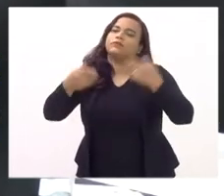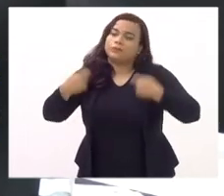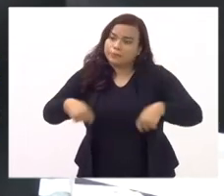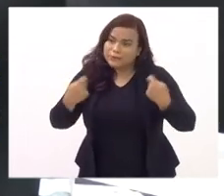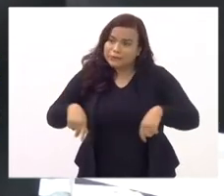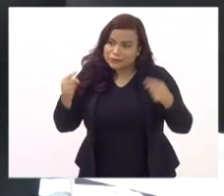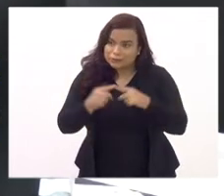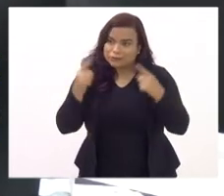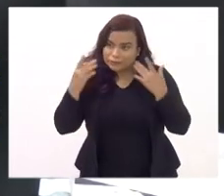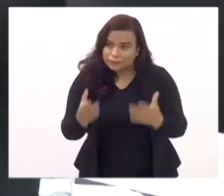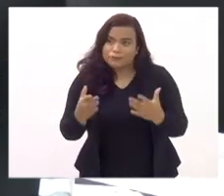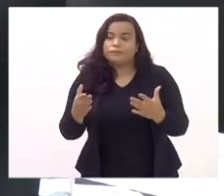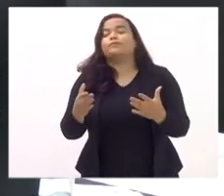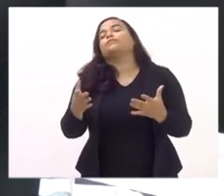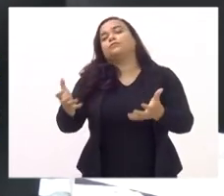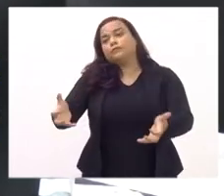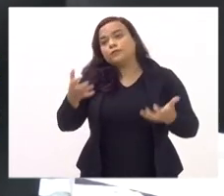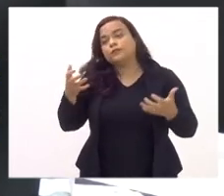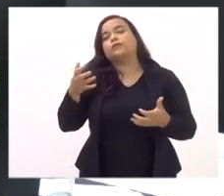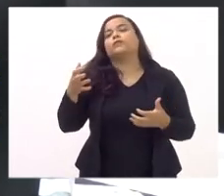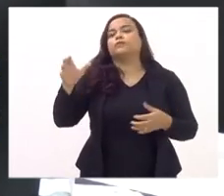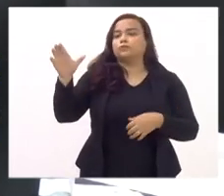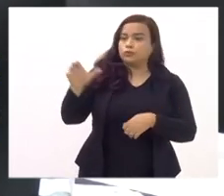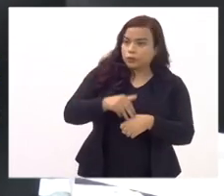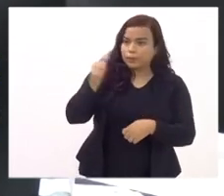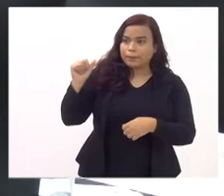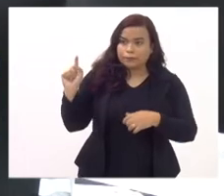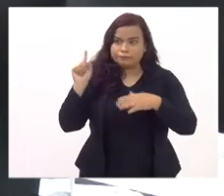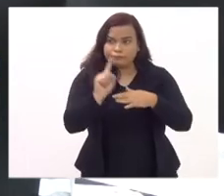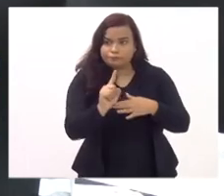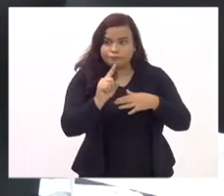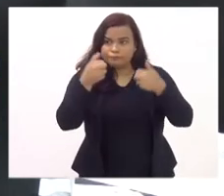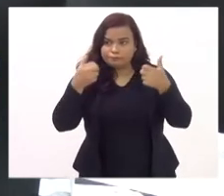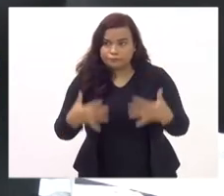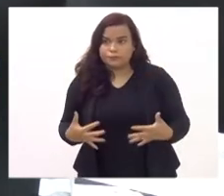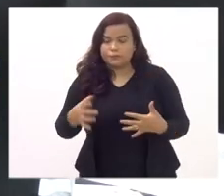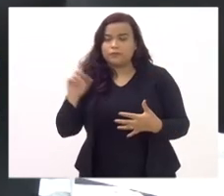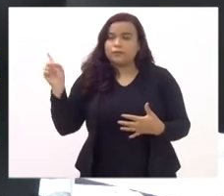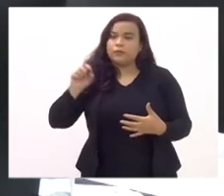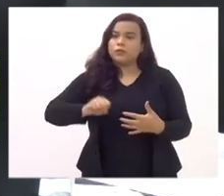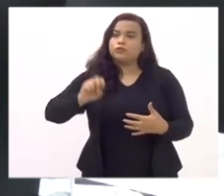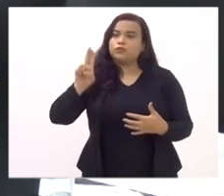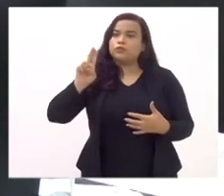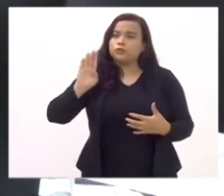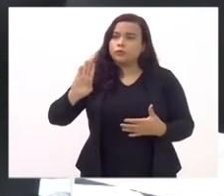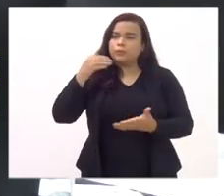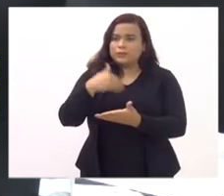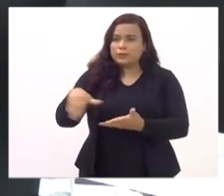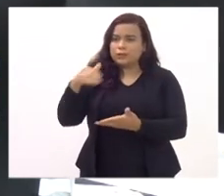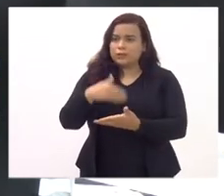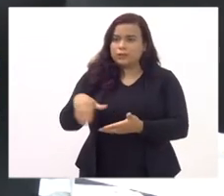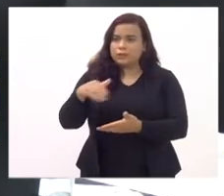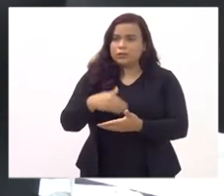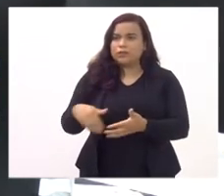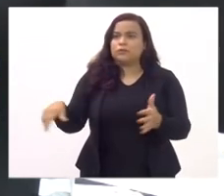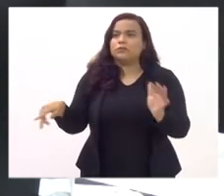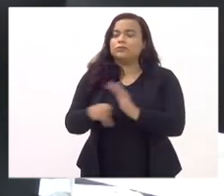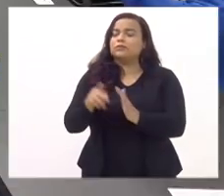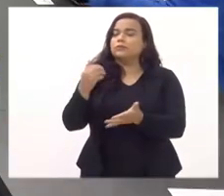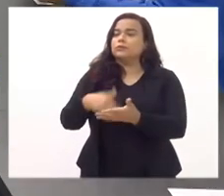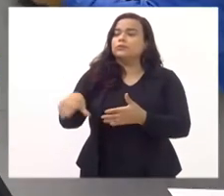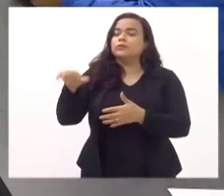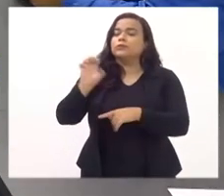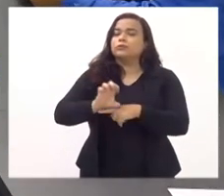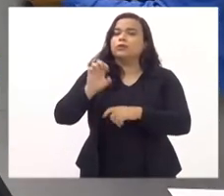nesse sentido que eu já quero chamar para fazer uso da palavra o subsecretário da Secretaria de Estado de Educação,